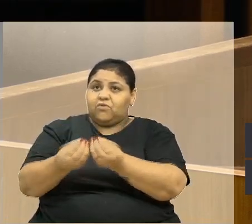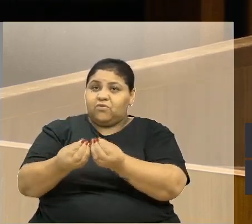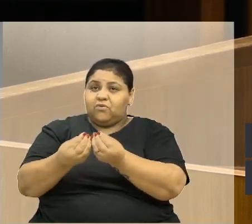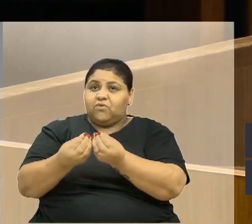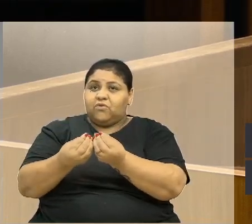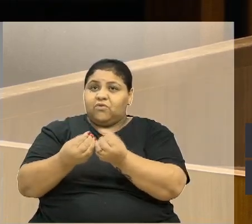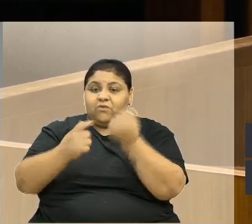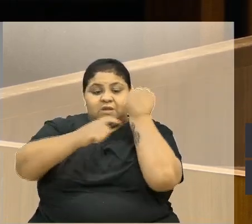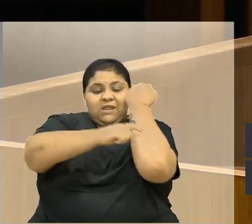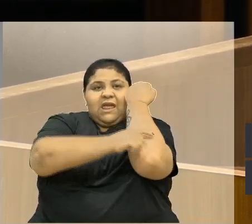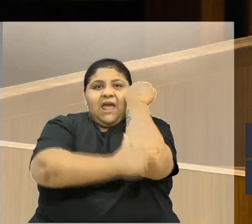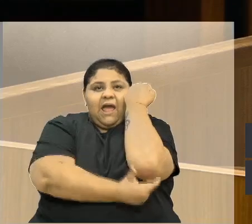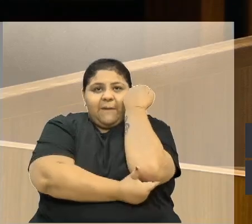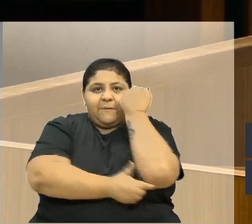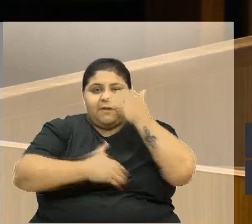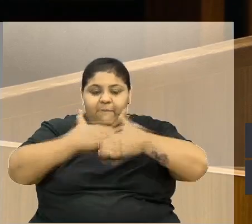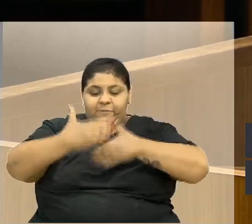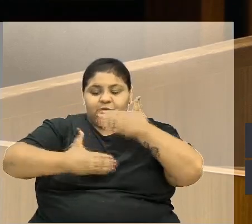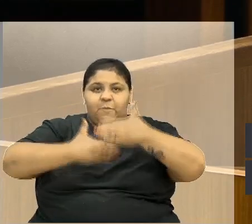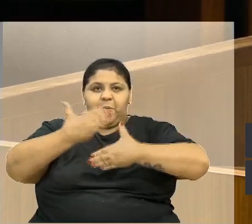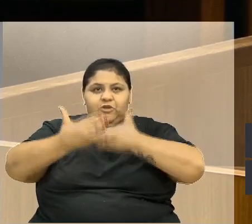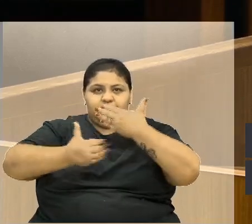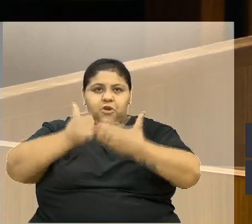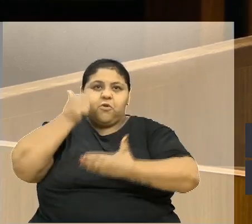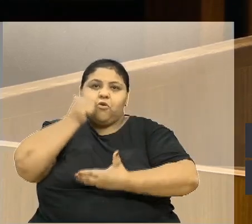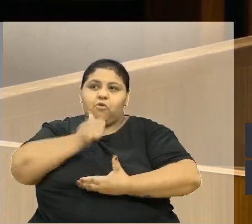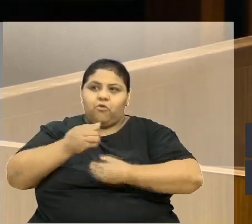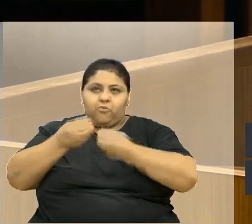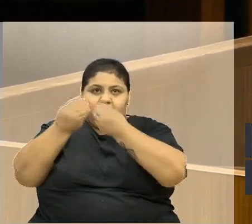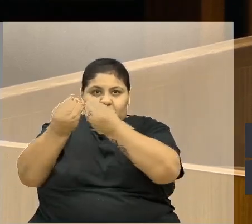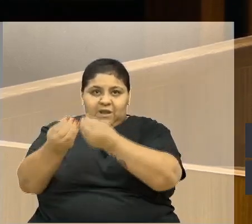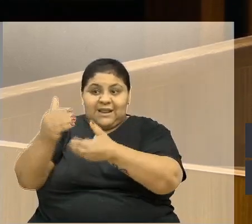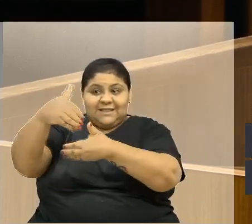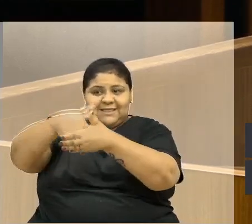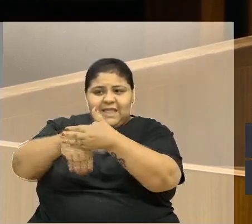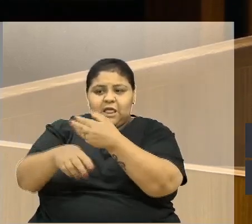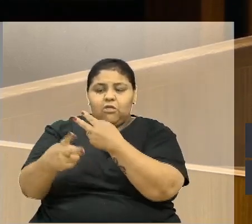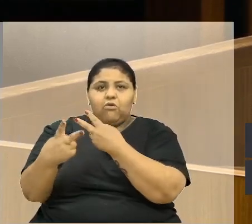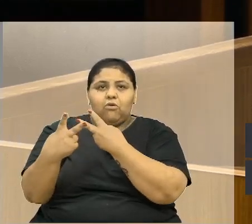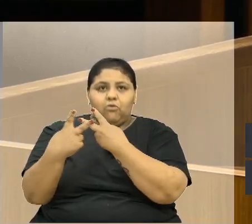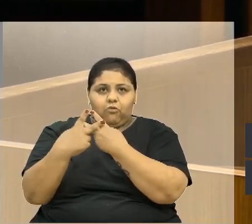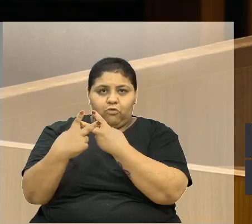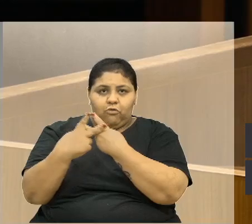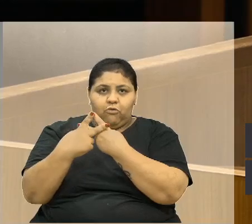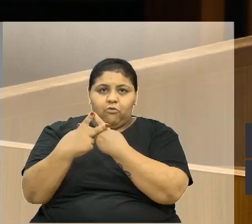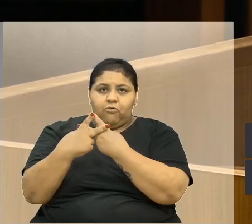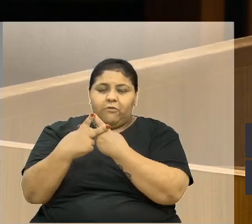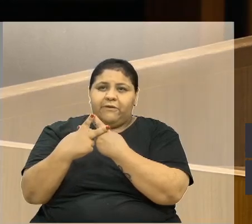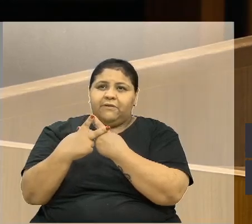absorventes e papel higiênico para as mulheres apenadas,